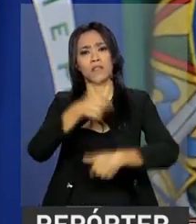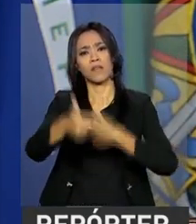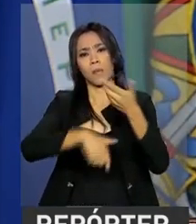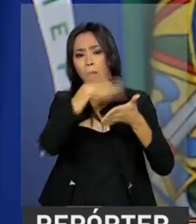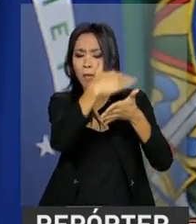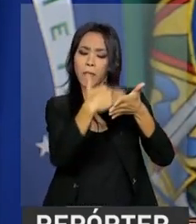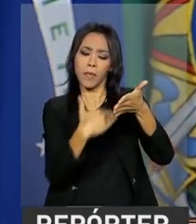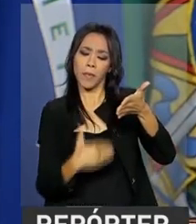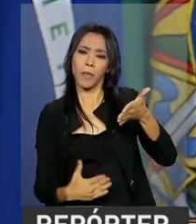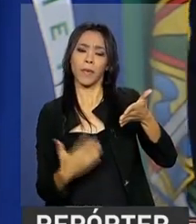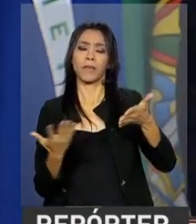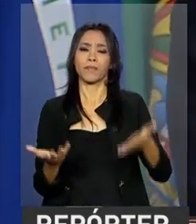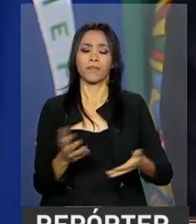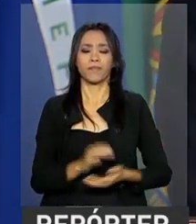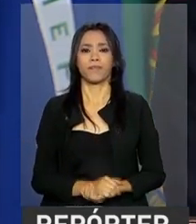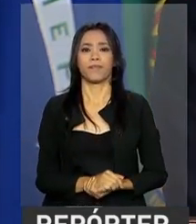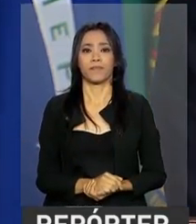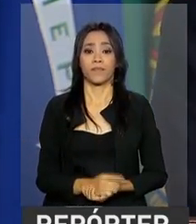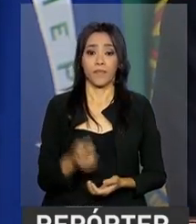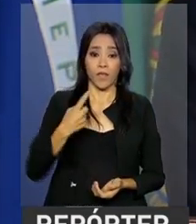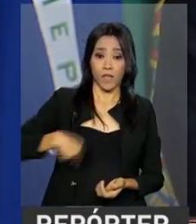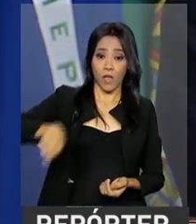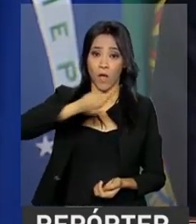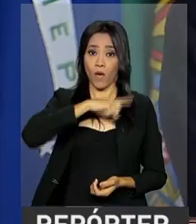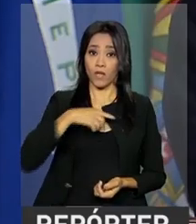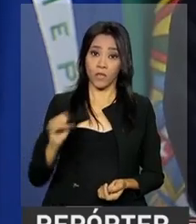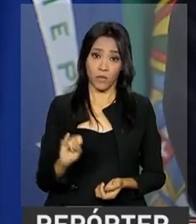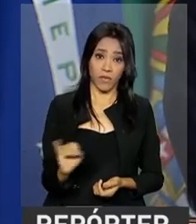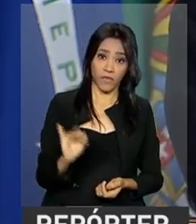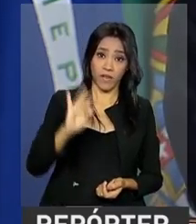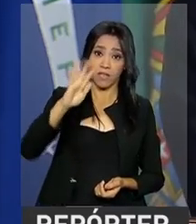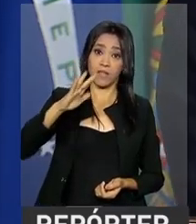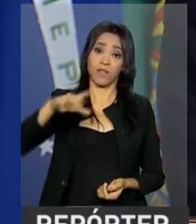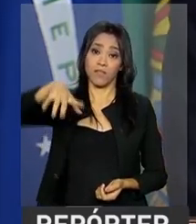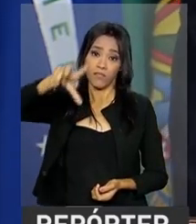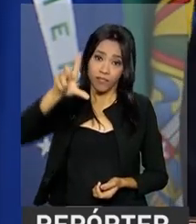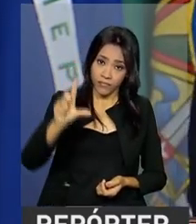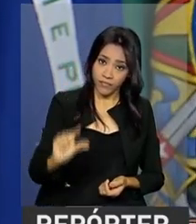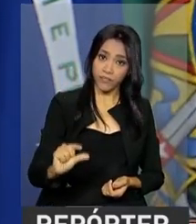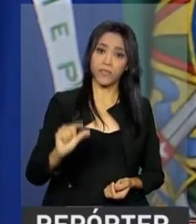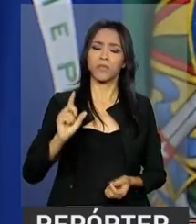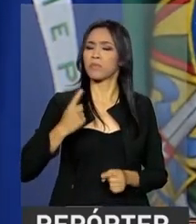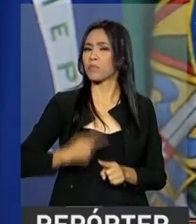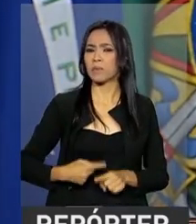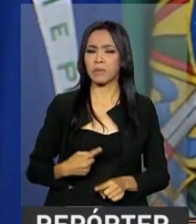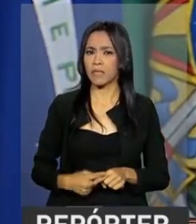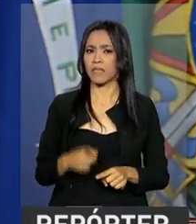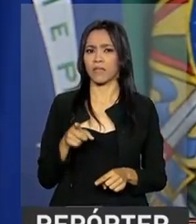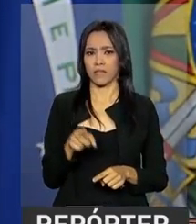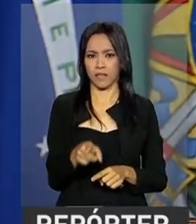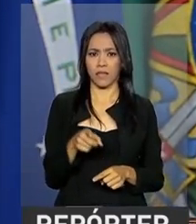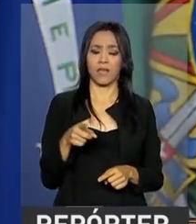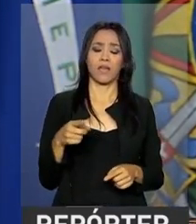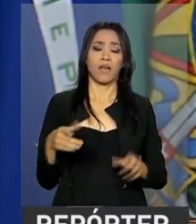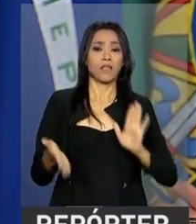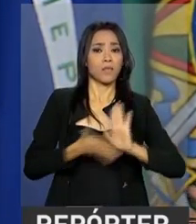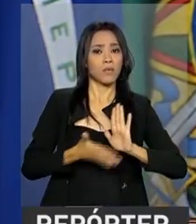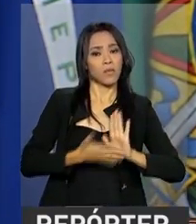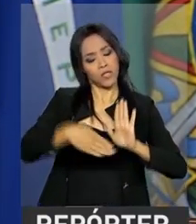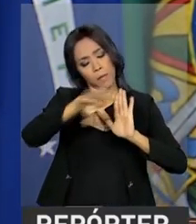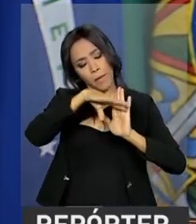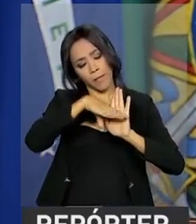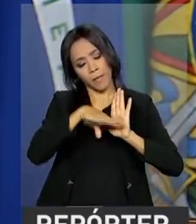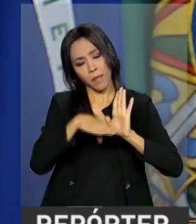credibilidade nós estamos com uma inflação Cadente precisamente porque as medidas estão